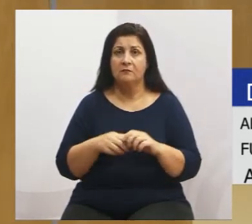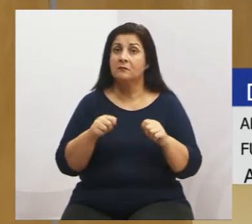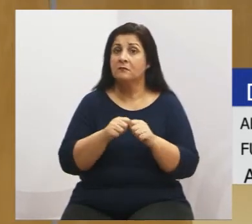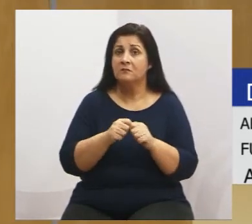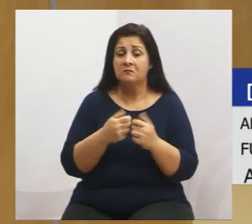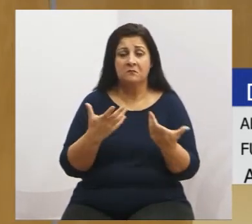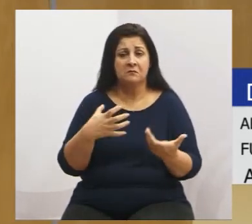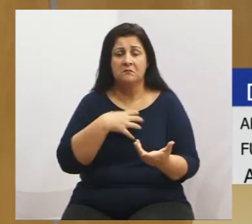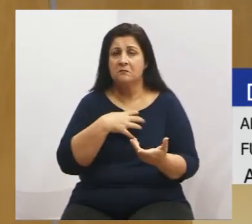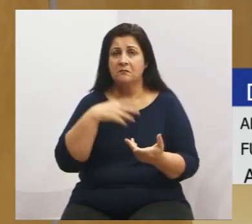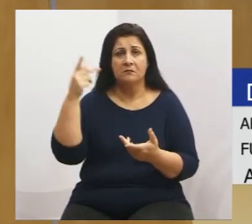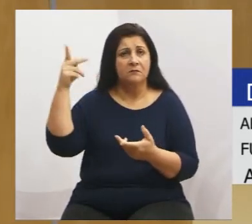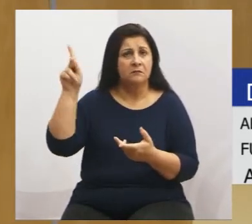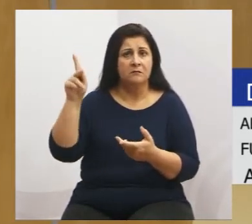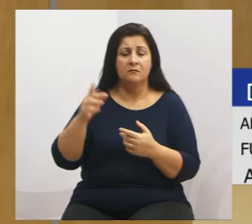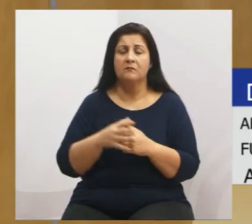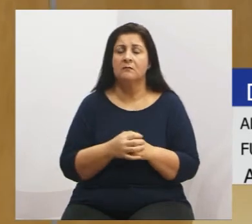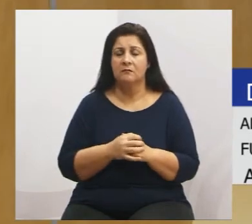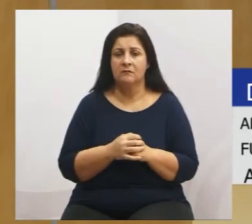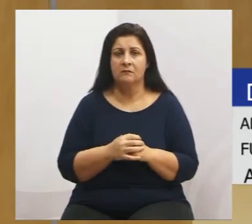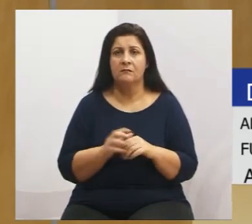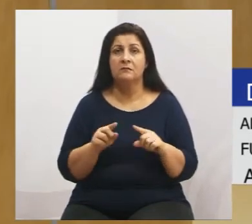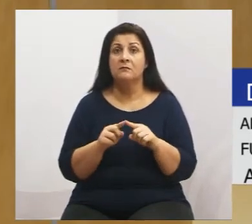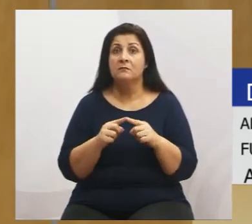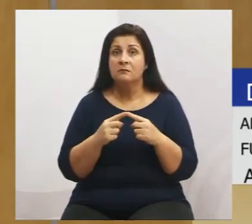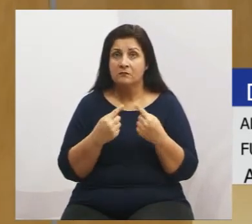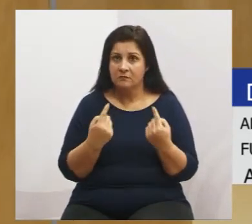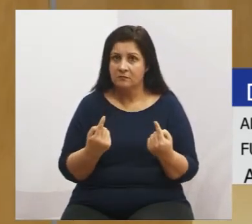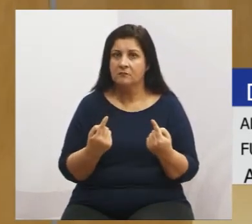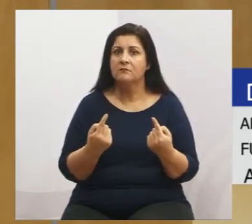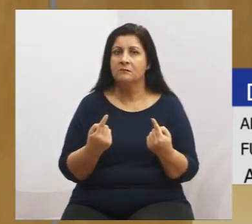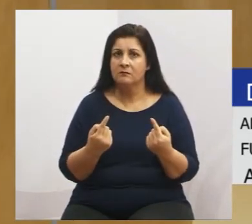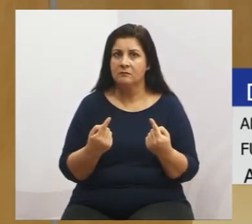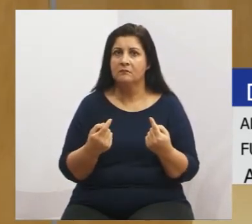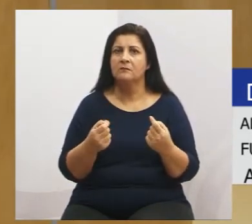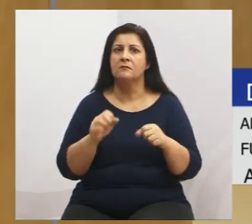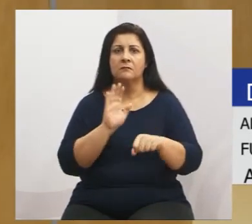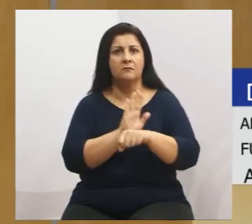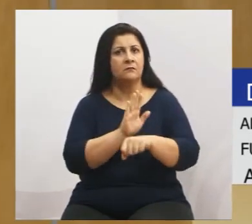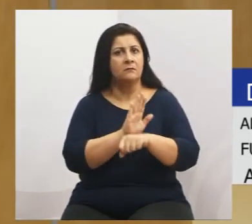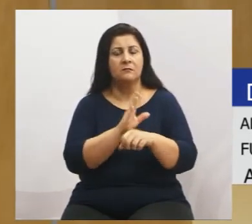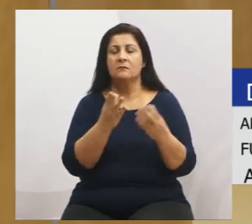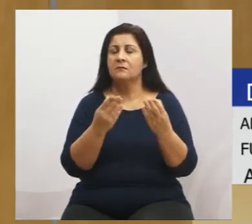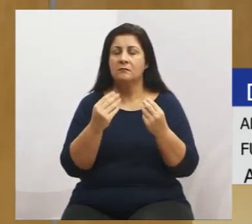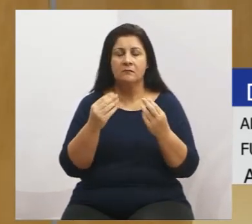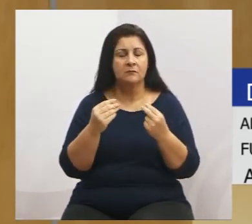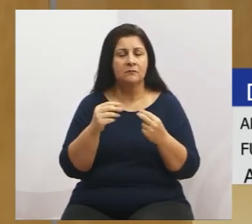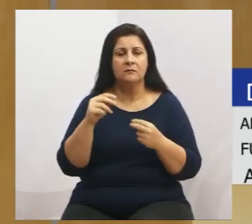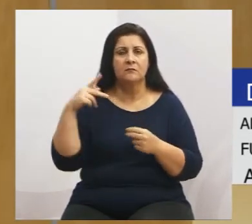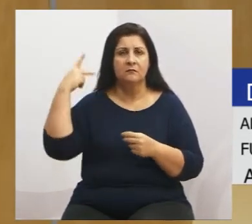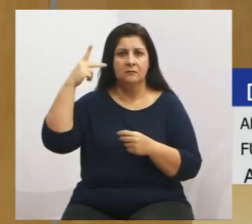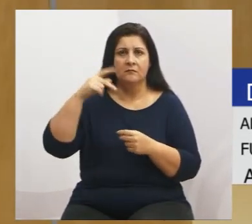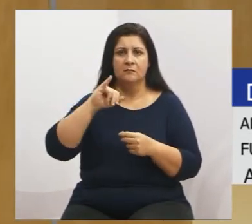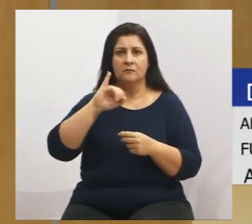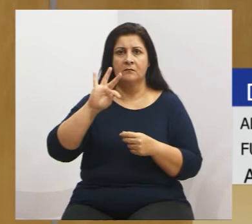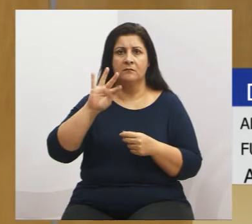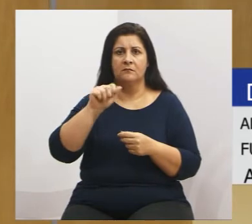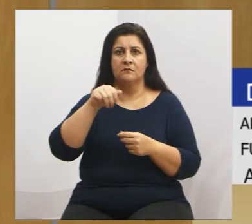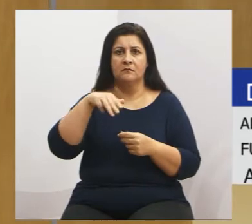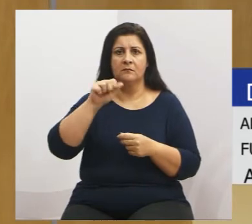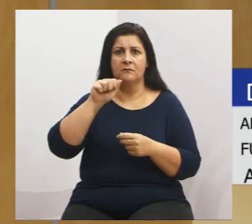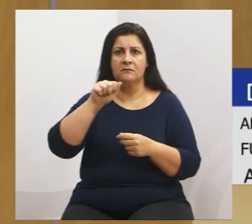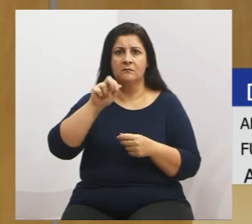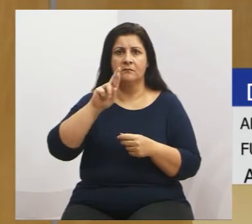jeito dele, do modo dele, mas é inegável a contribuição que o vereador Itamar Alves deu à